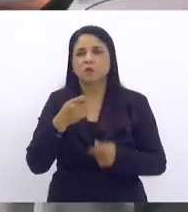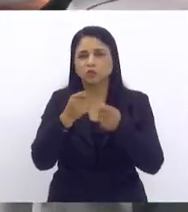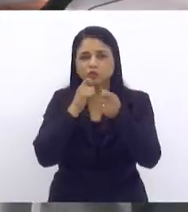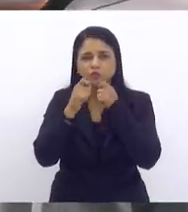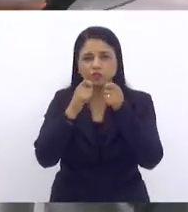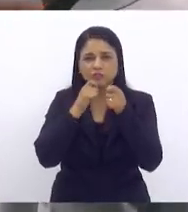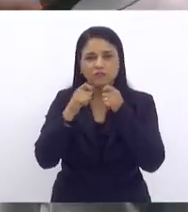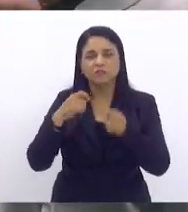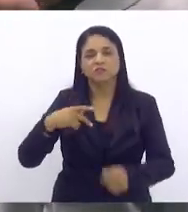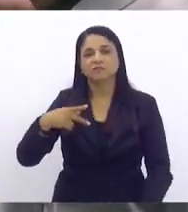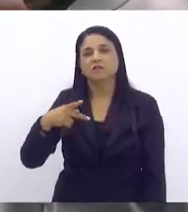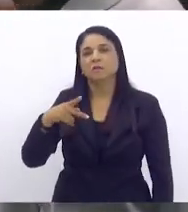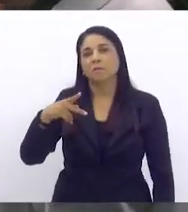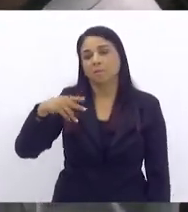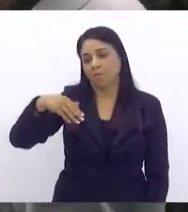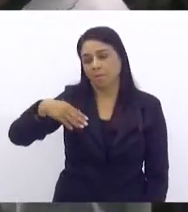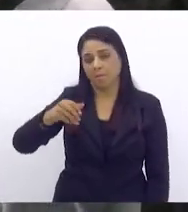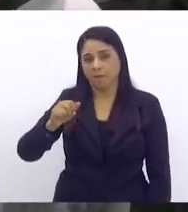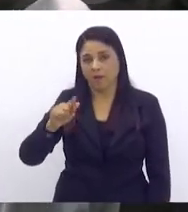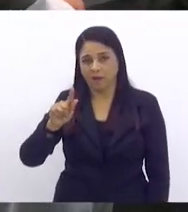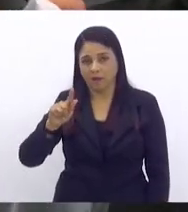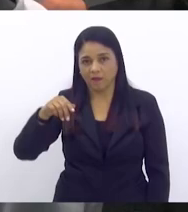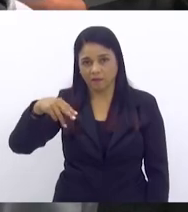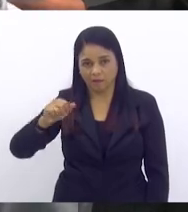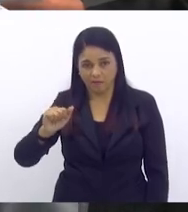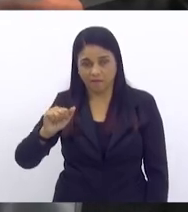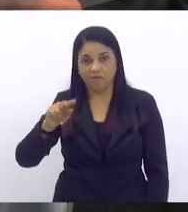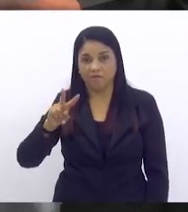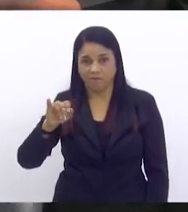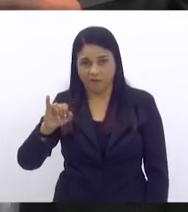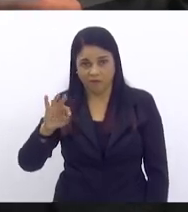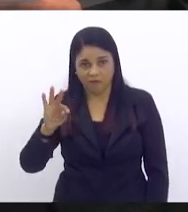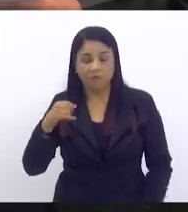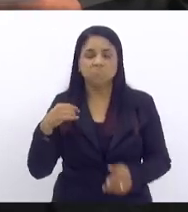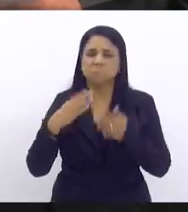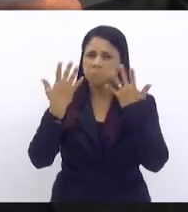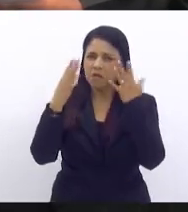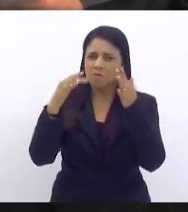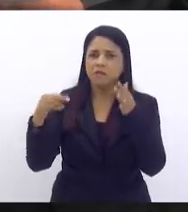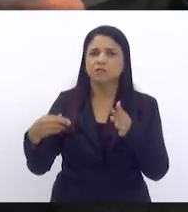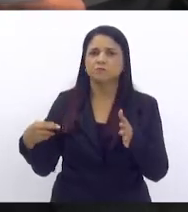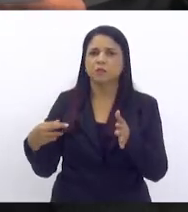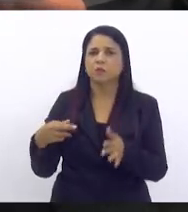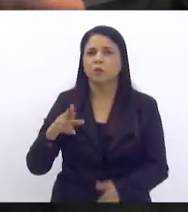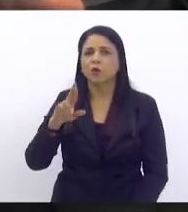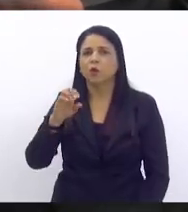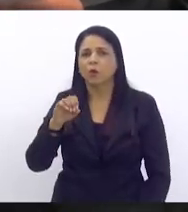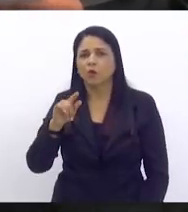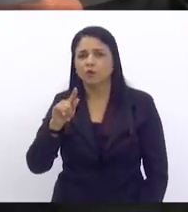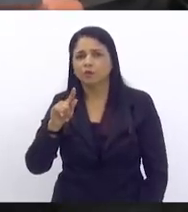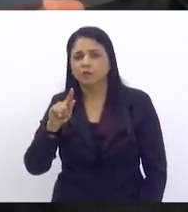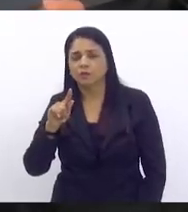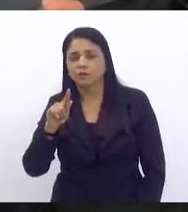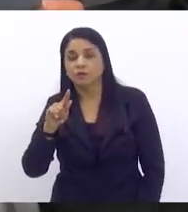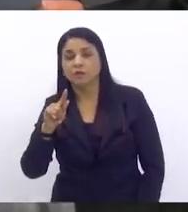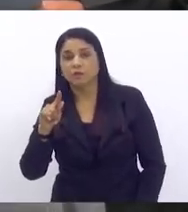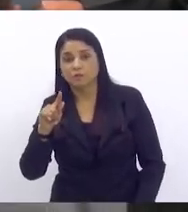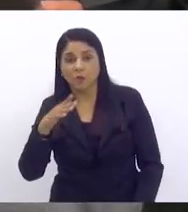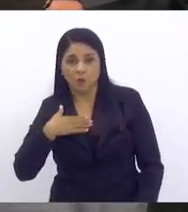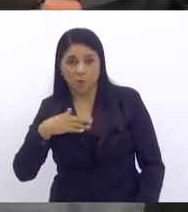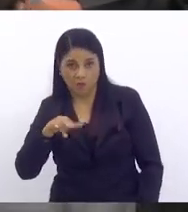ao vereador Rogério Amorim pela denúncia, e fica aqui um apelo. Os órgãos de controle precisam